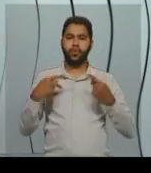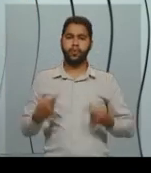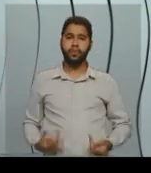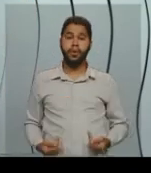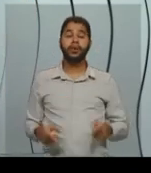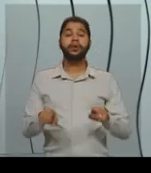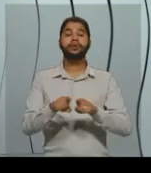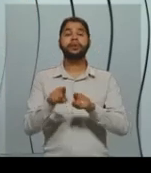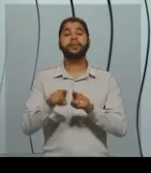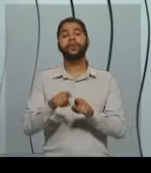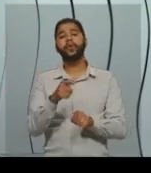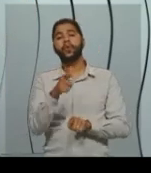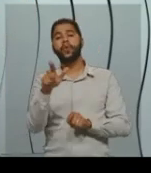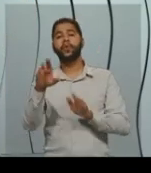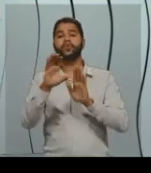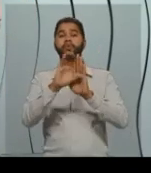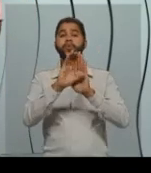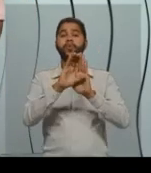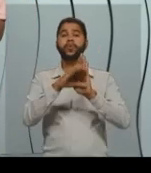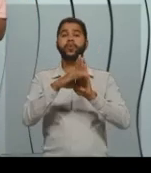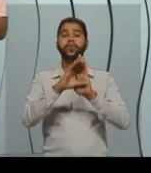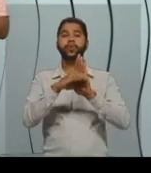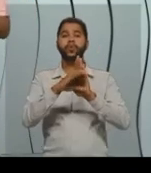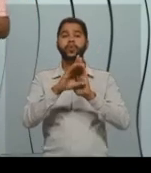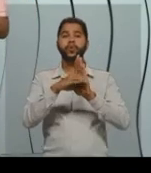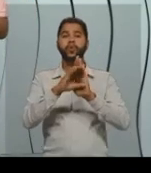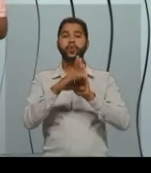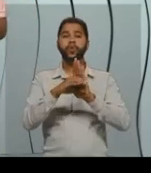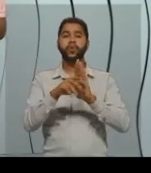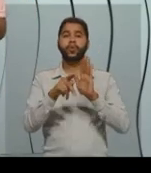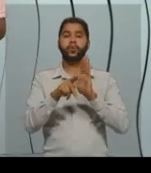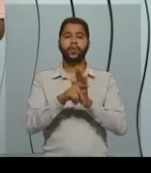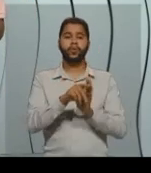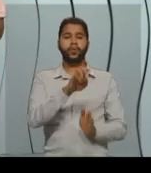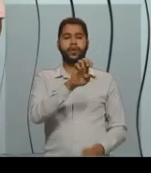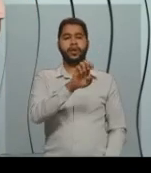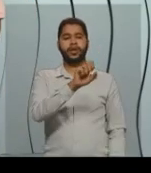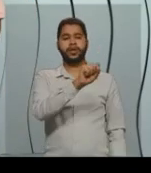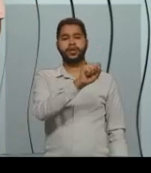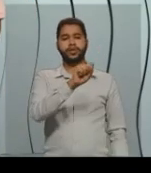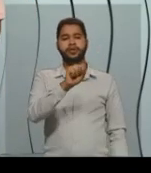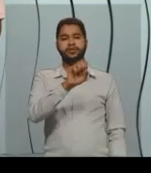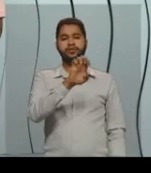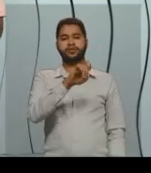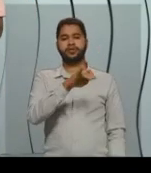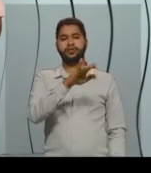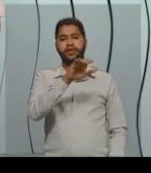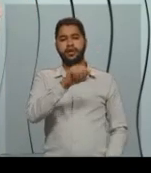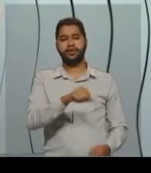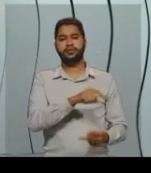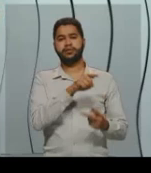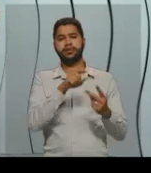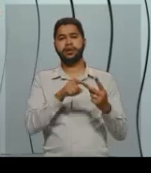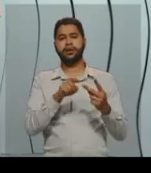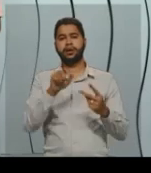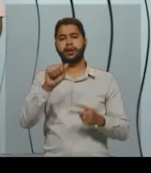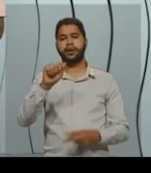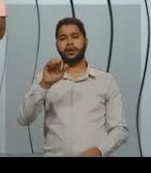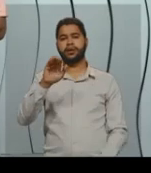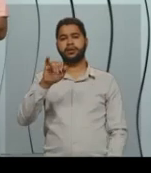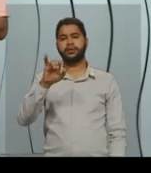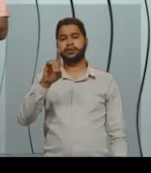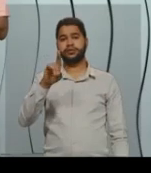em Aristóteles é o conceito de essência e acidente. Isso é interessante. Olha só,